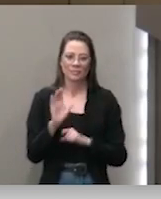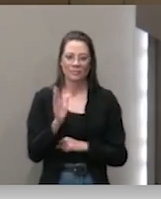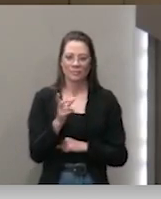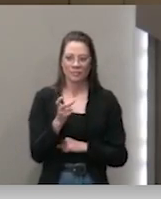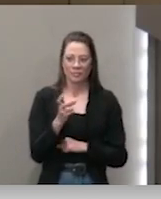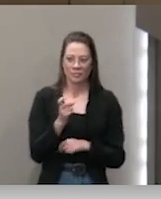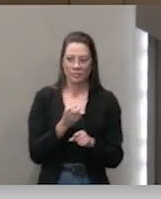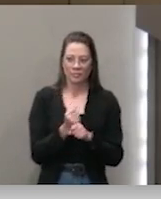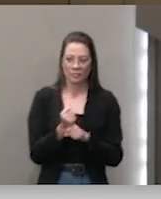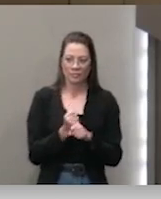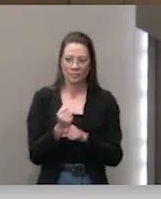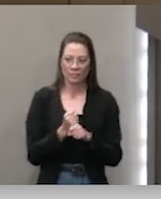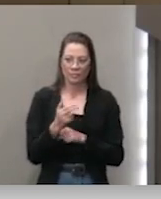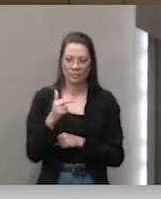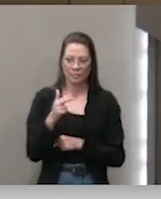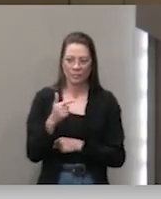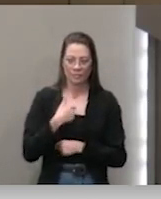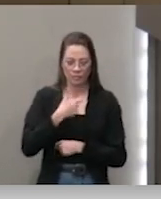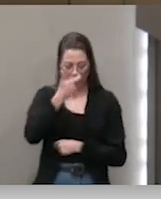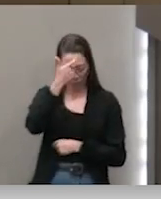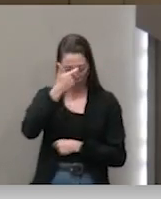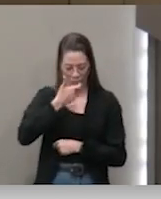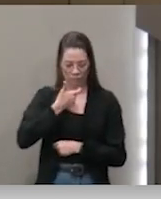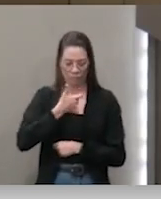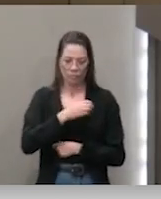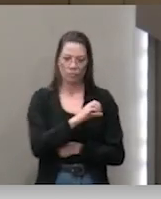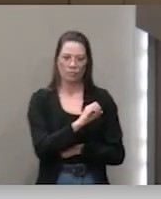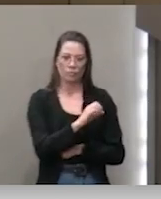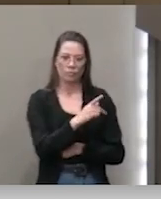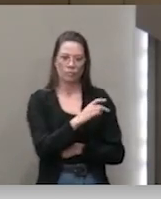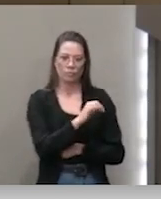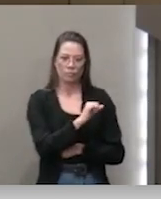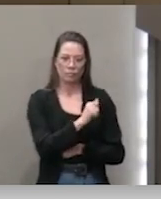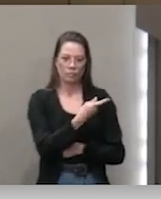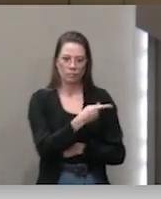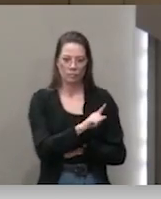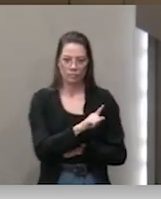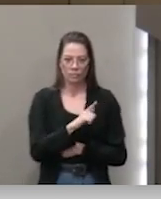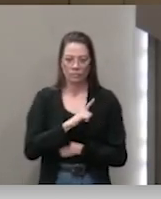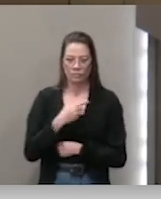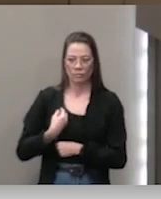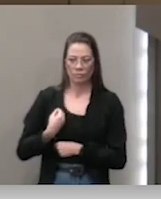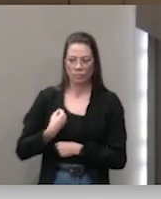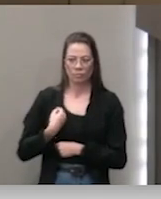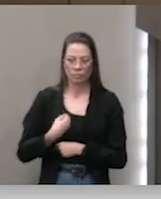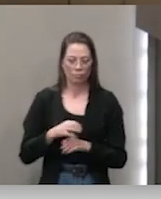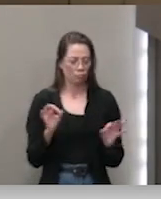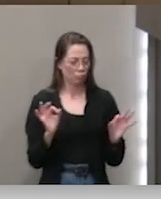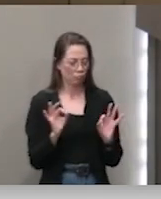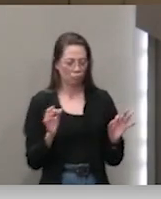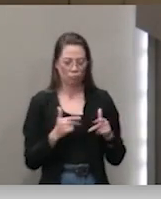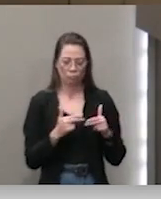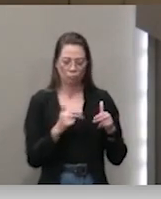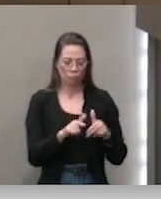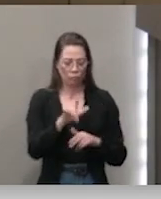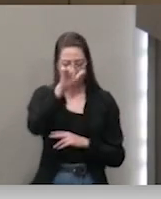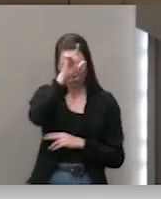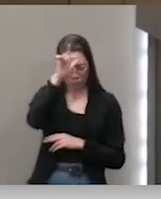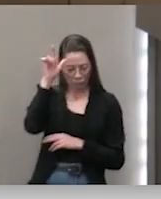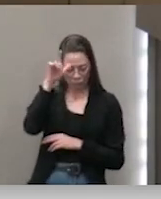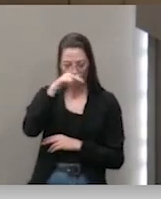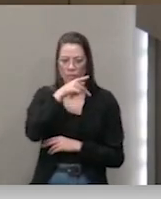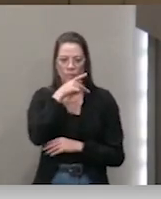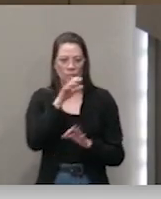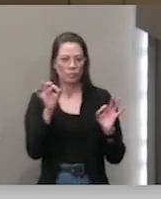nessa casa e eu nunca me denominei como oposição ao prefeito que estivessem todos ali, tanto no Luciano Azevedo como no